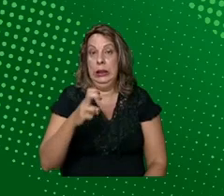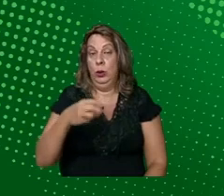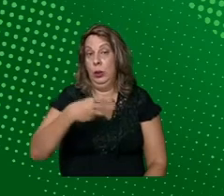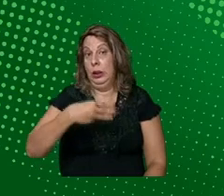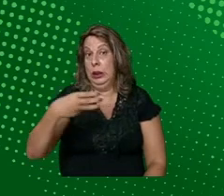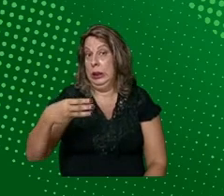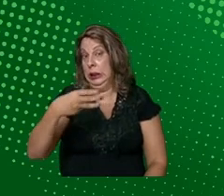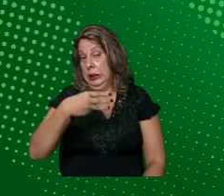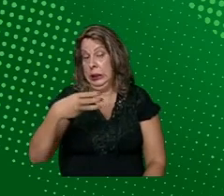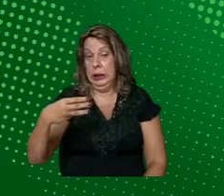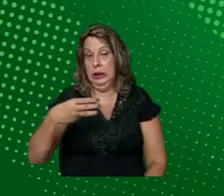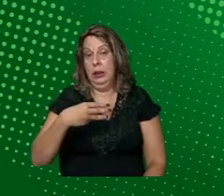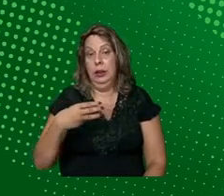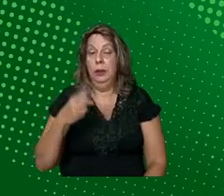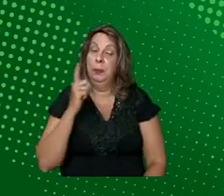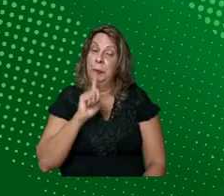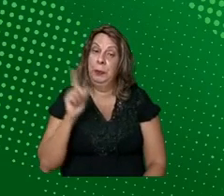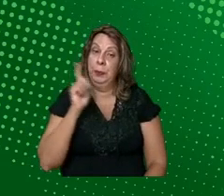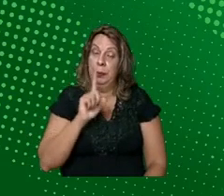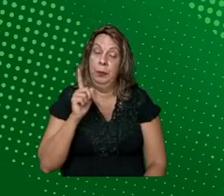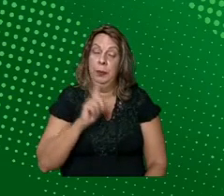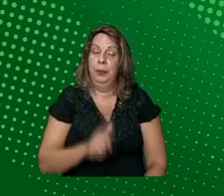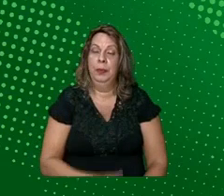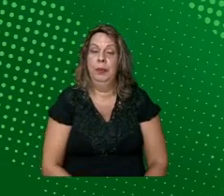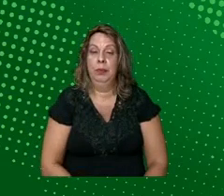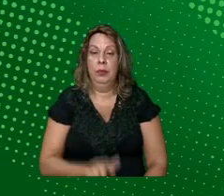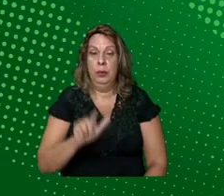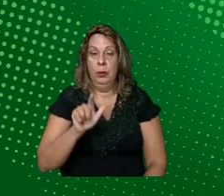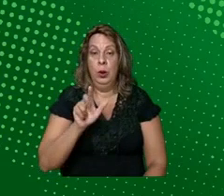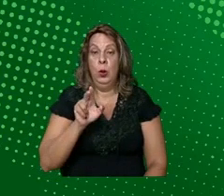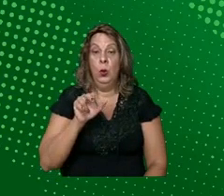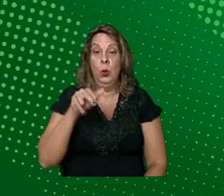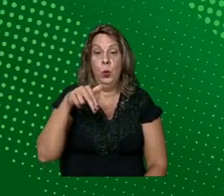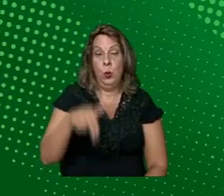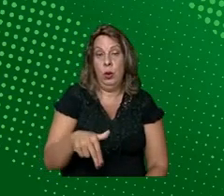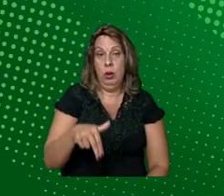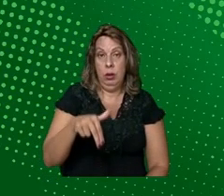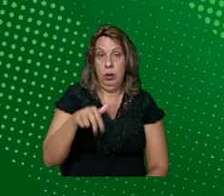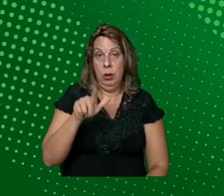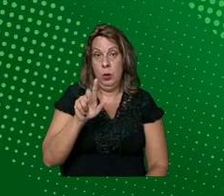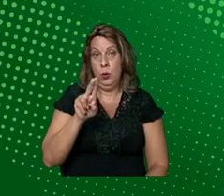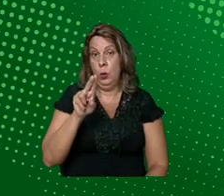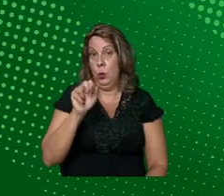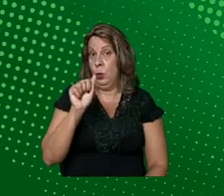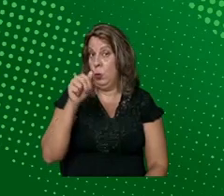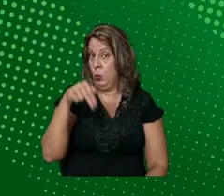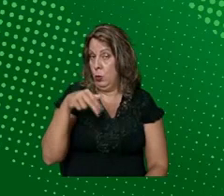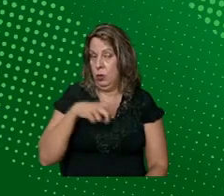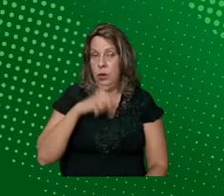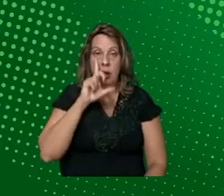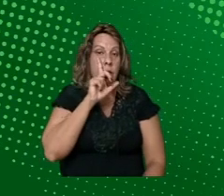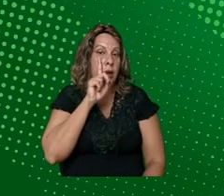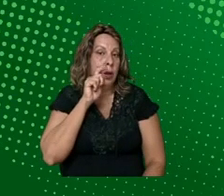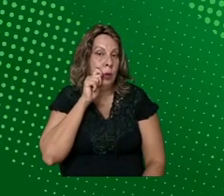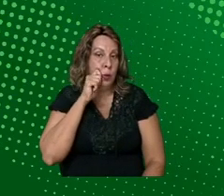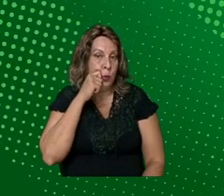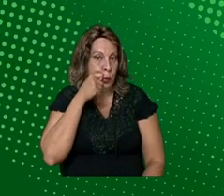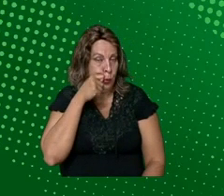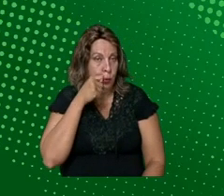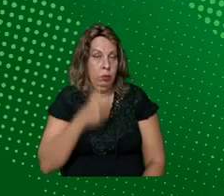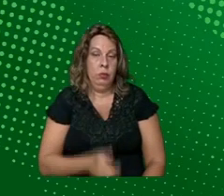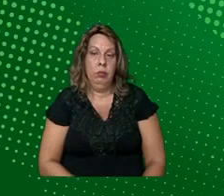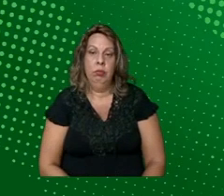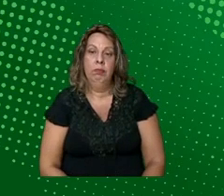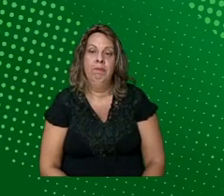325533 tem contemplado aí no aplicativo Luan Sidney Santos Almeida de Aracaju. Olha